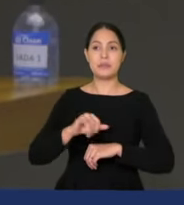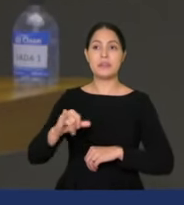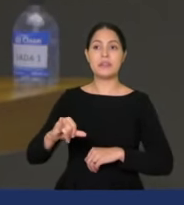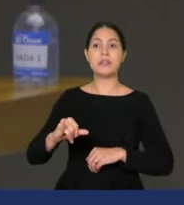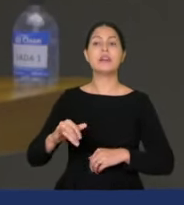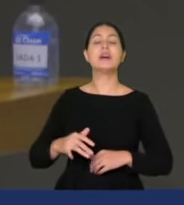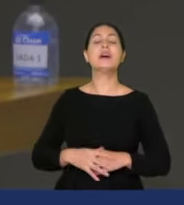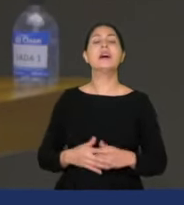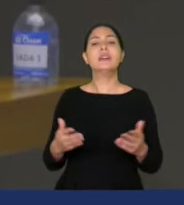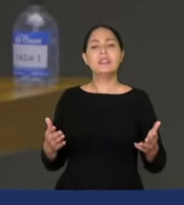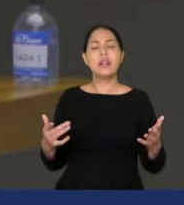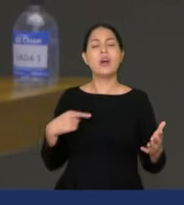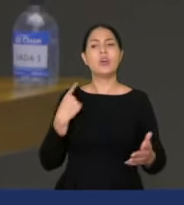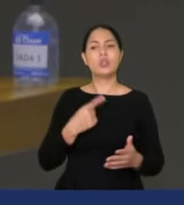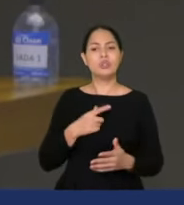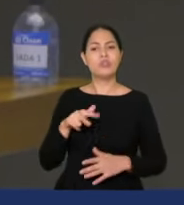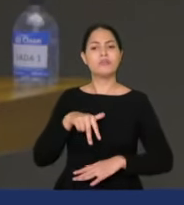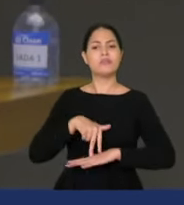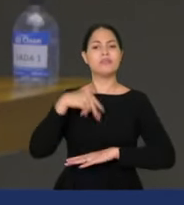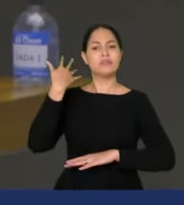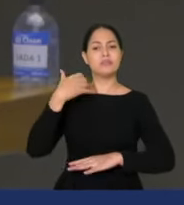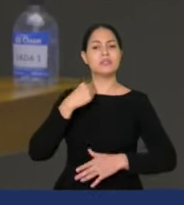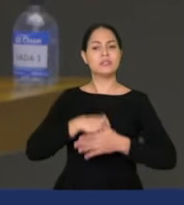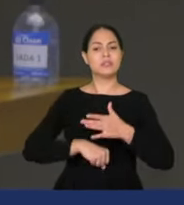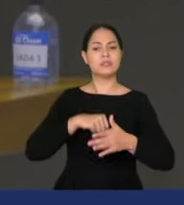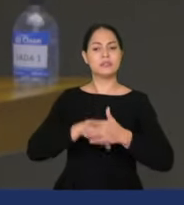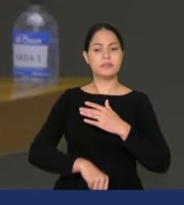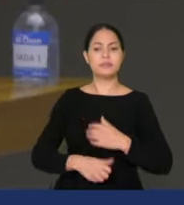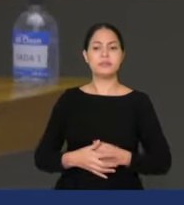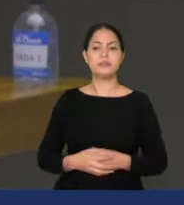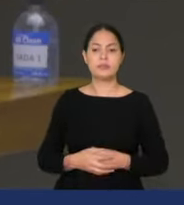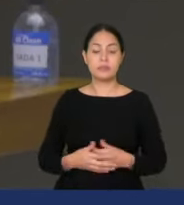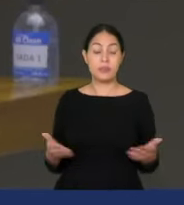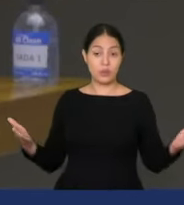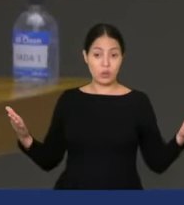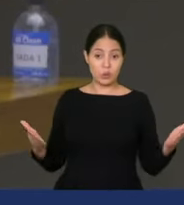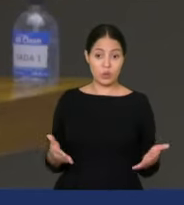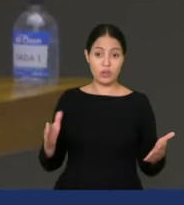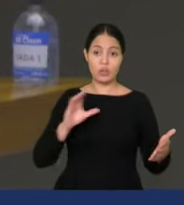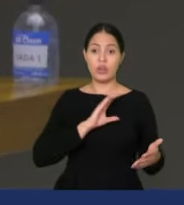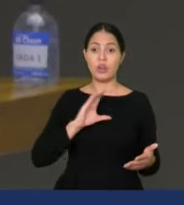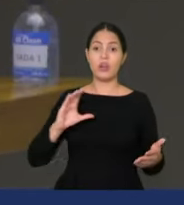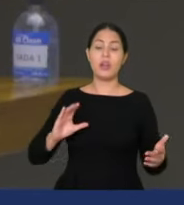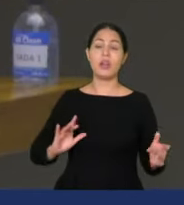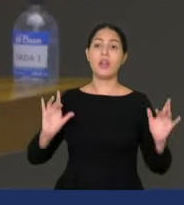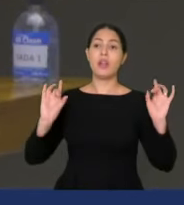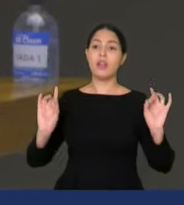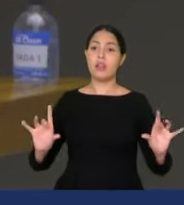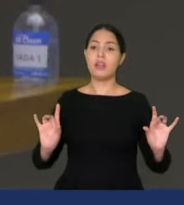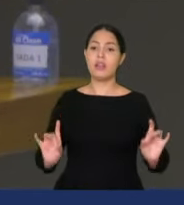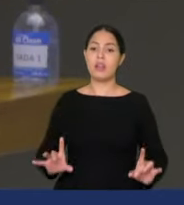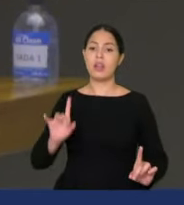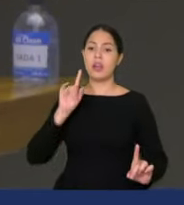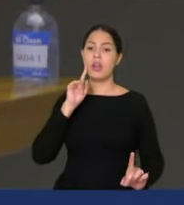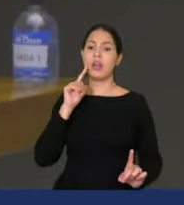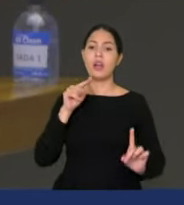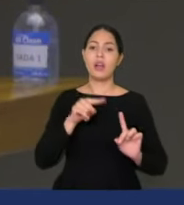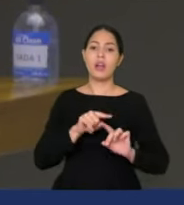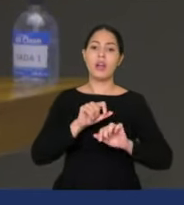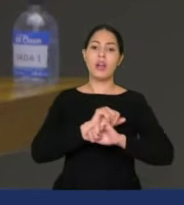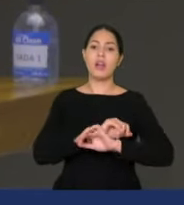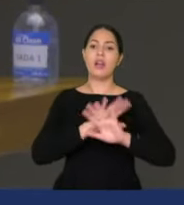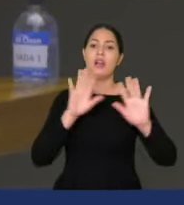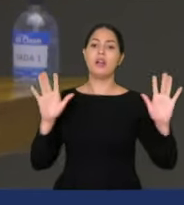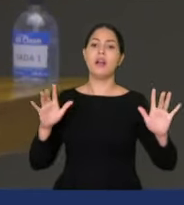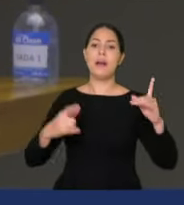nessa luta. Essa comissão especial tem um objetivo muito importante, discutir política energética